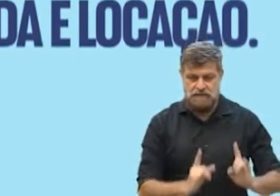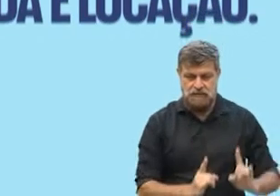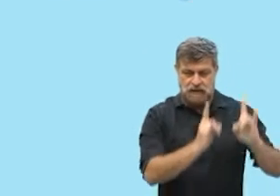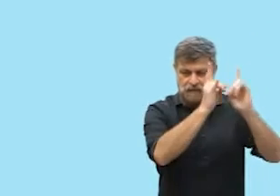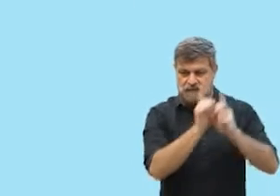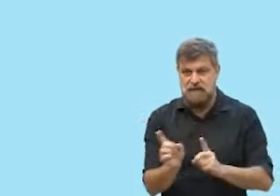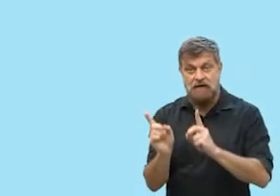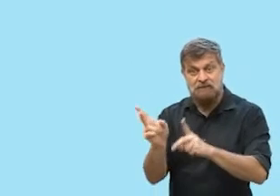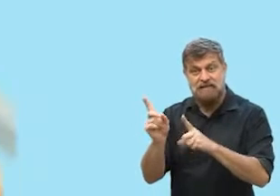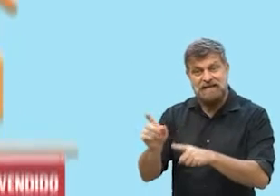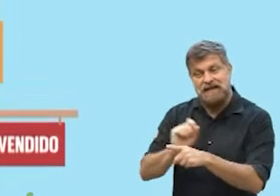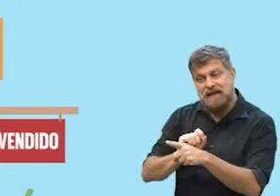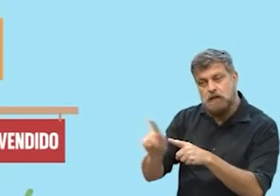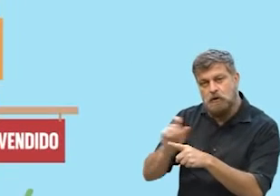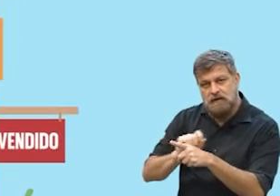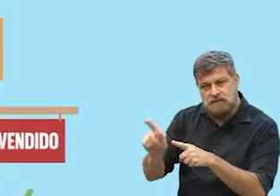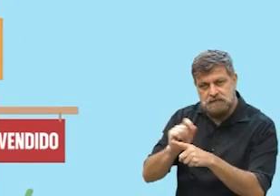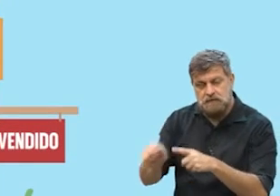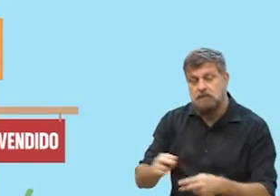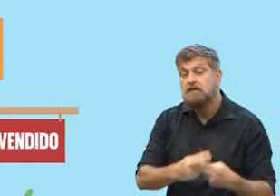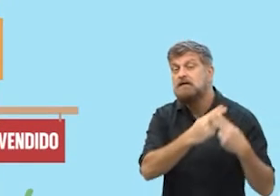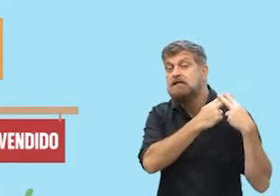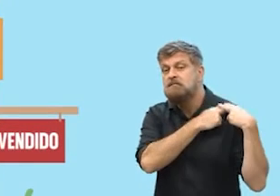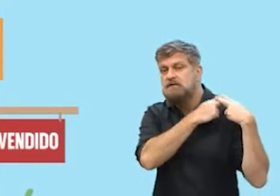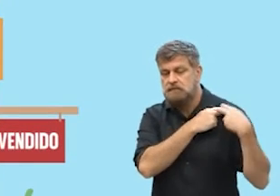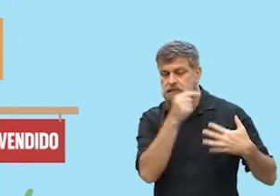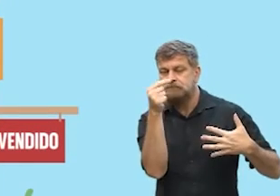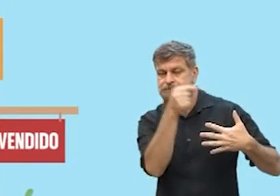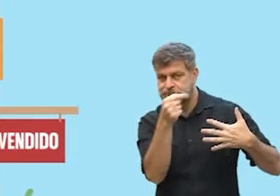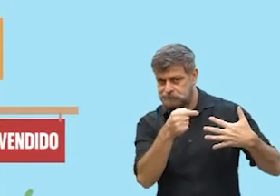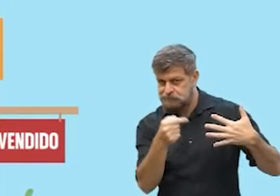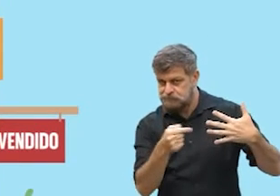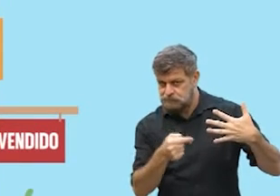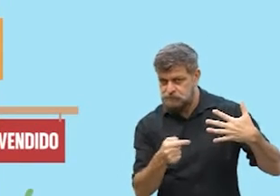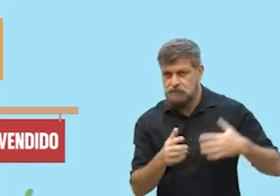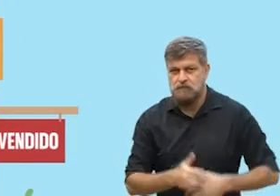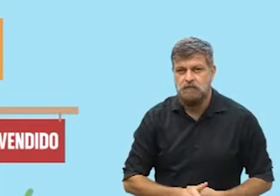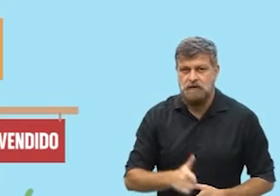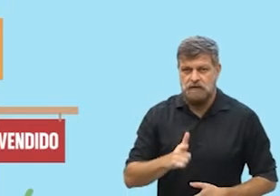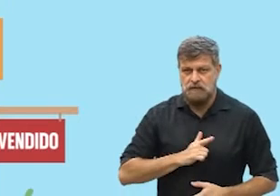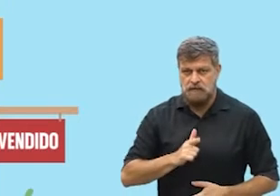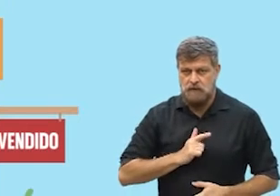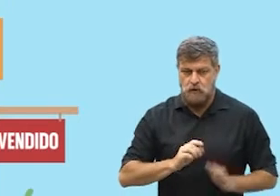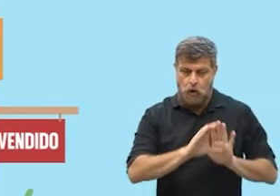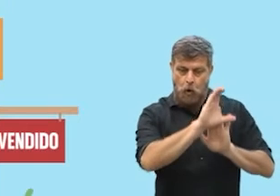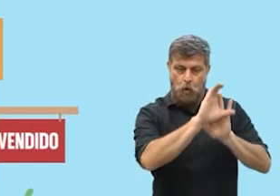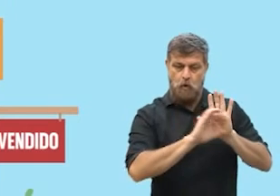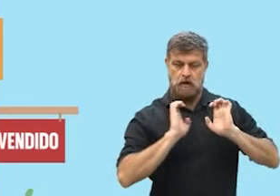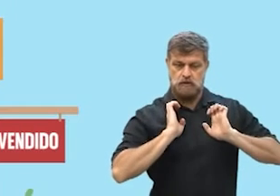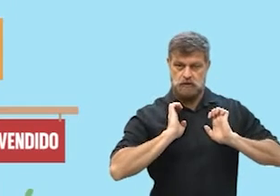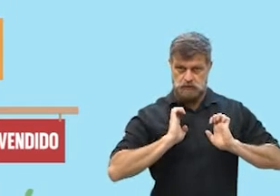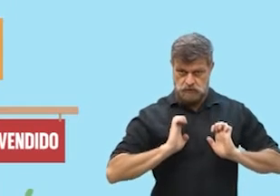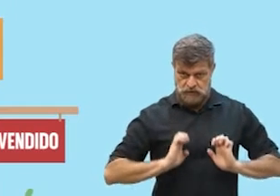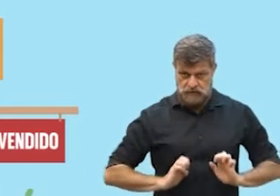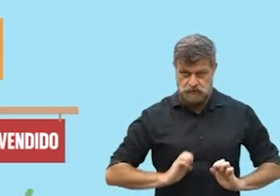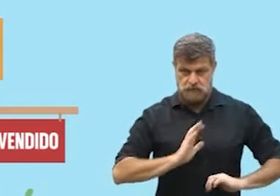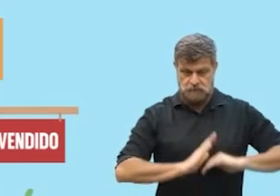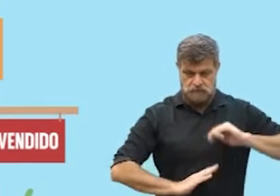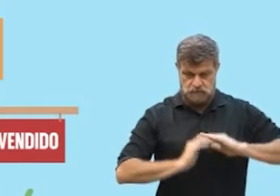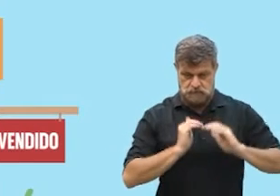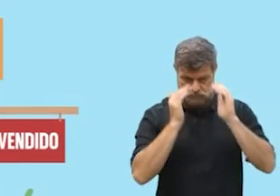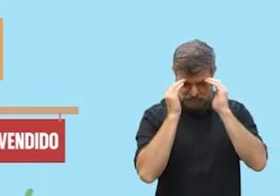de imóveis como venda e locação. Bom, as obrigações do corretor, anote aí. são cumprir o código de ética da